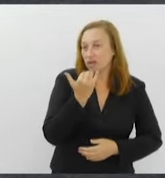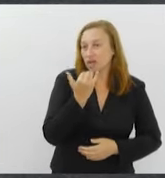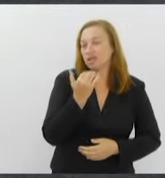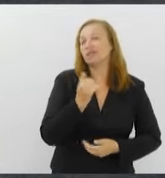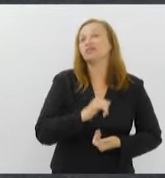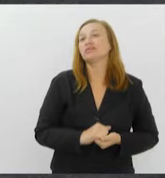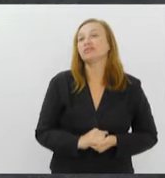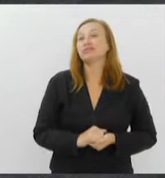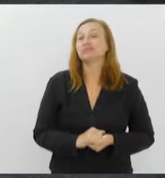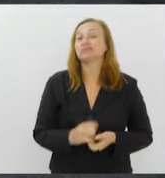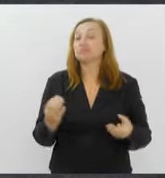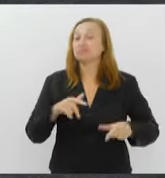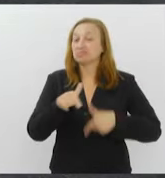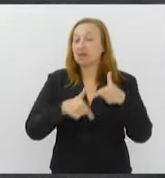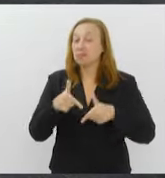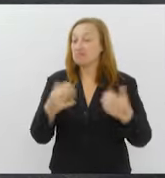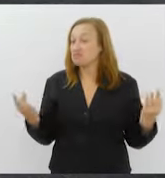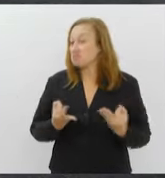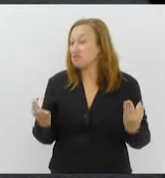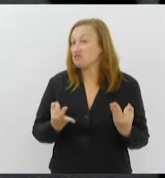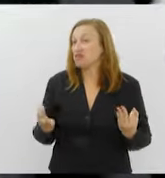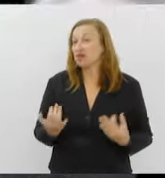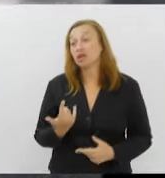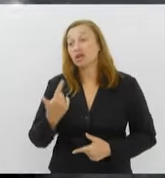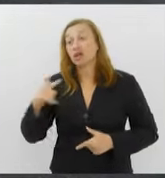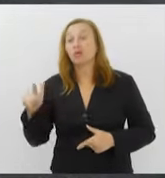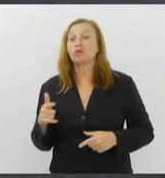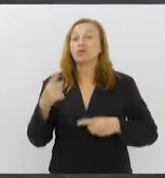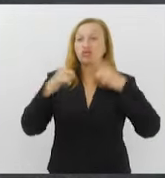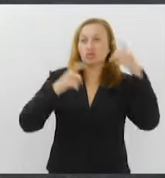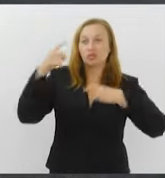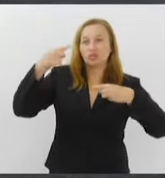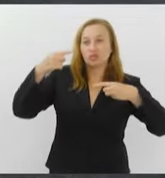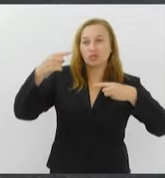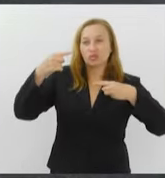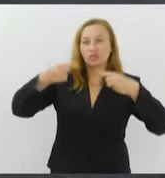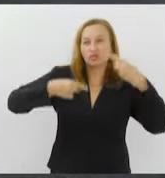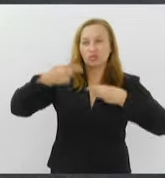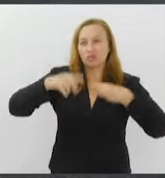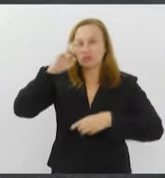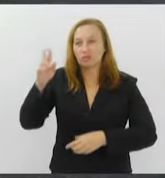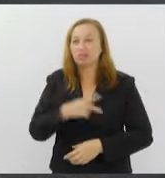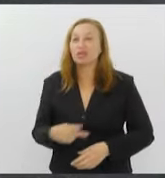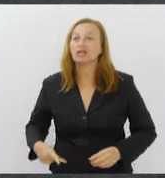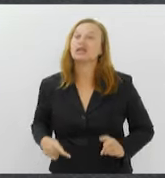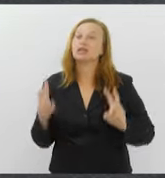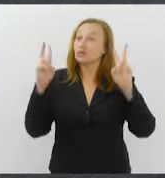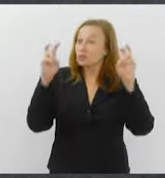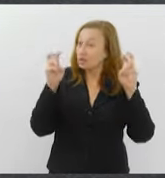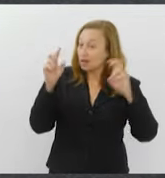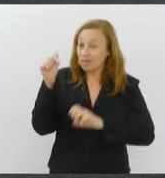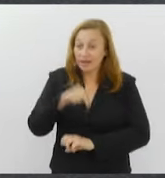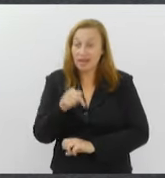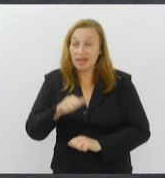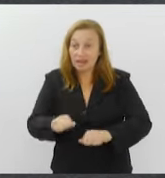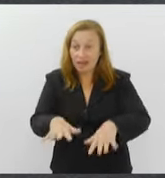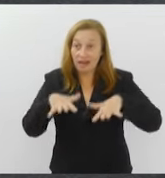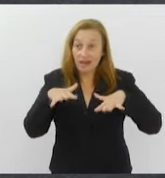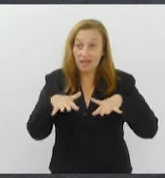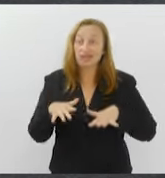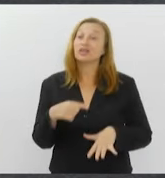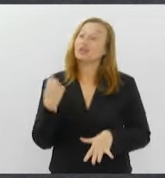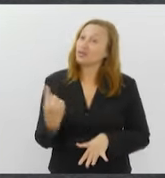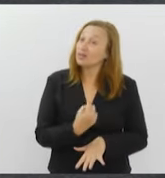um trabalho fantástico. E na próxima discussão, presidente, no próximo tema aqui na Assembleia,